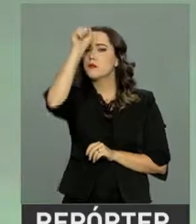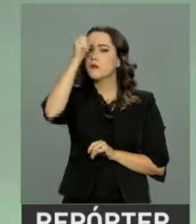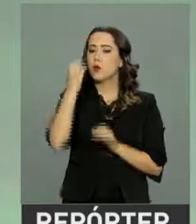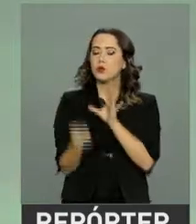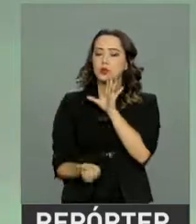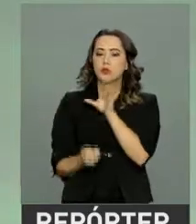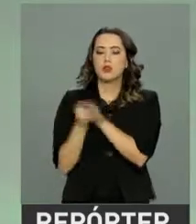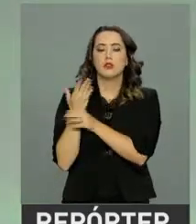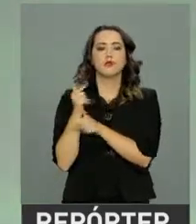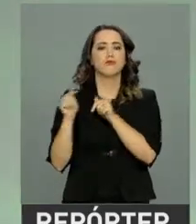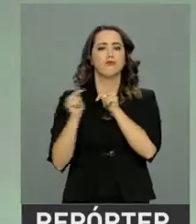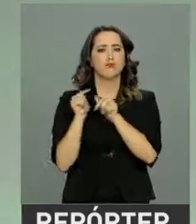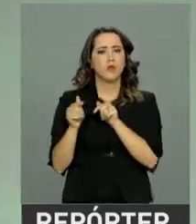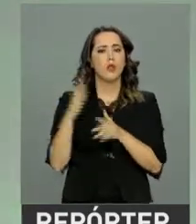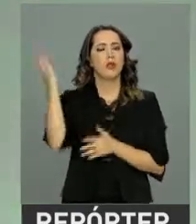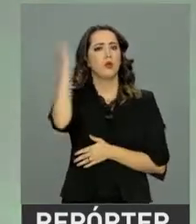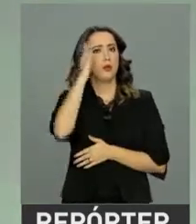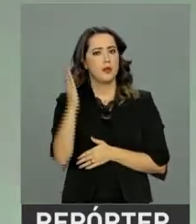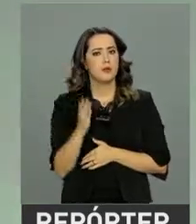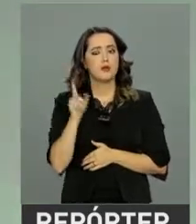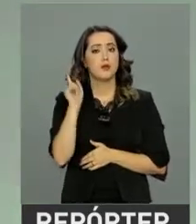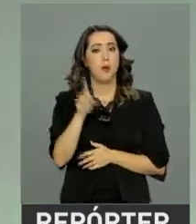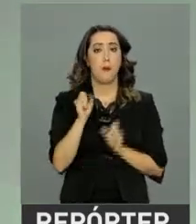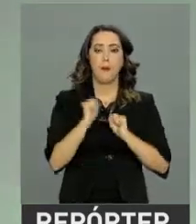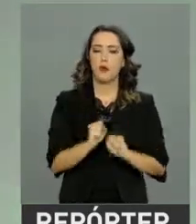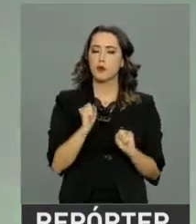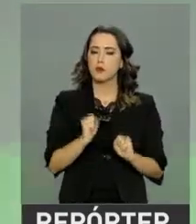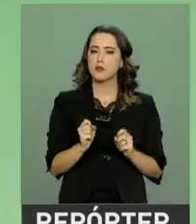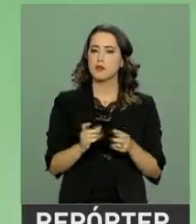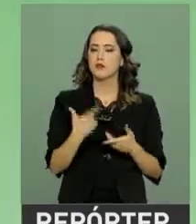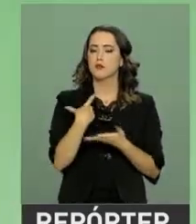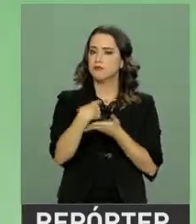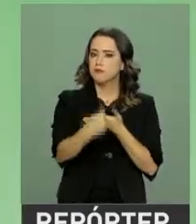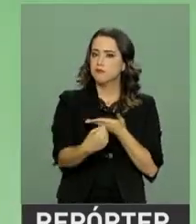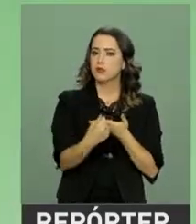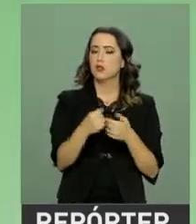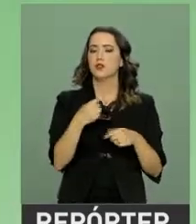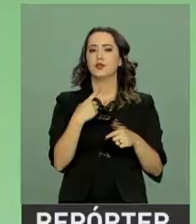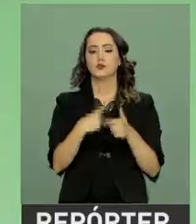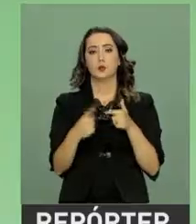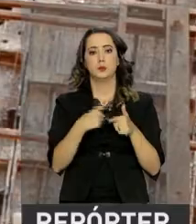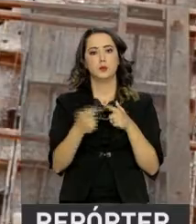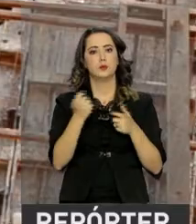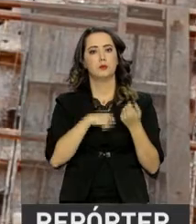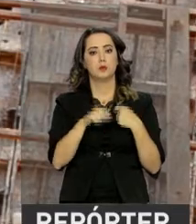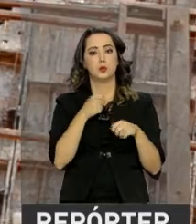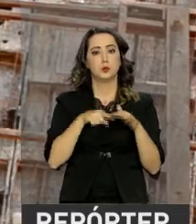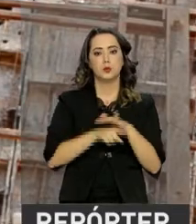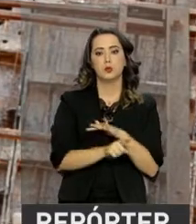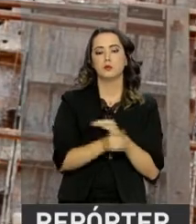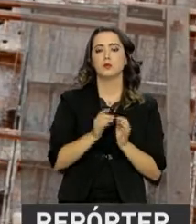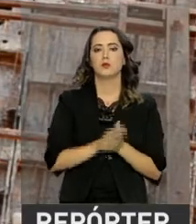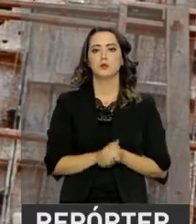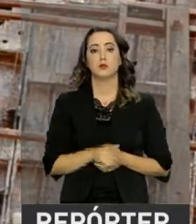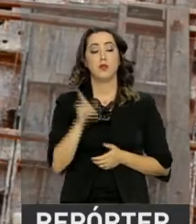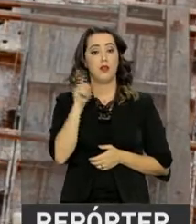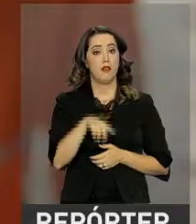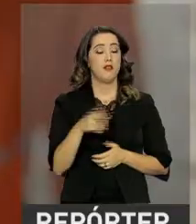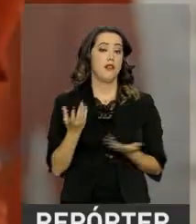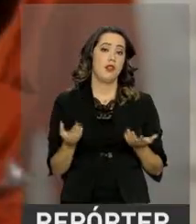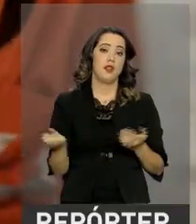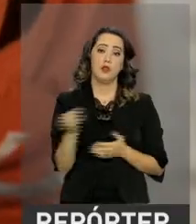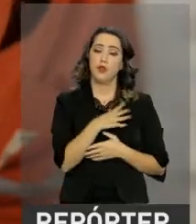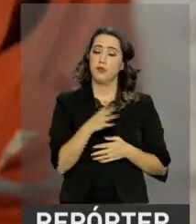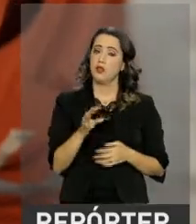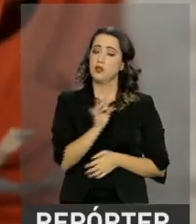geradoras de empregos no país pudesse sair de uma grave crise ea investindo em inovação e